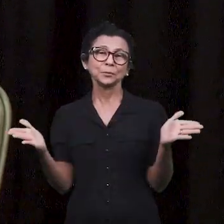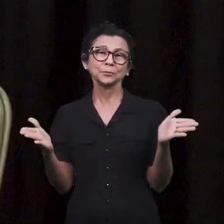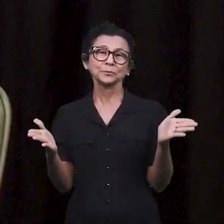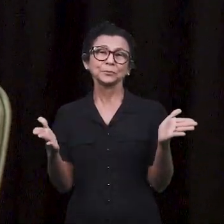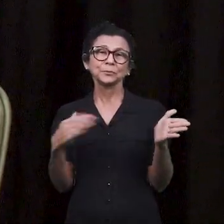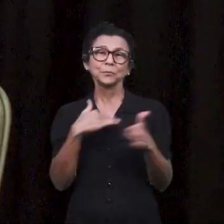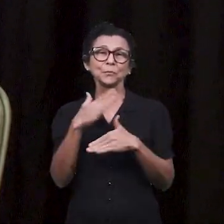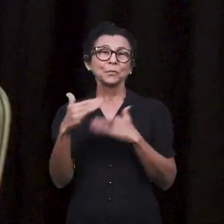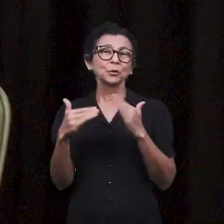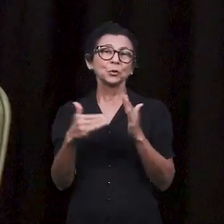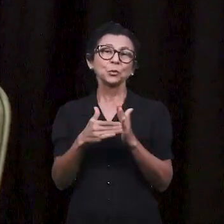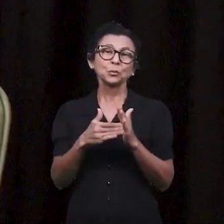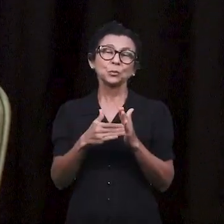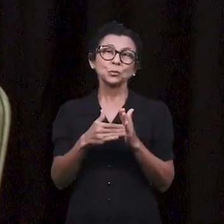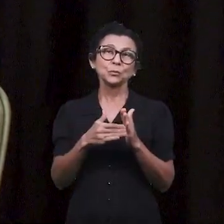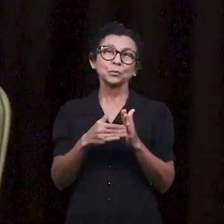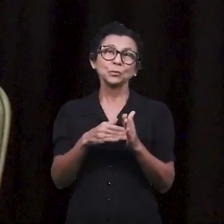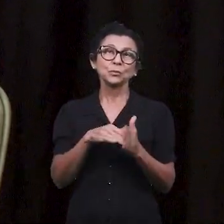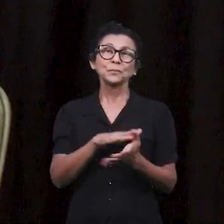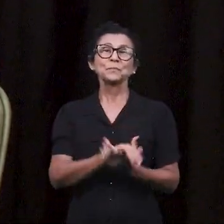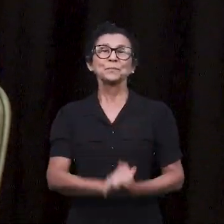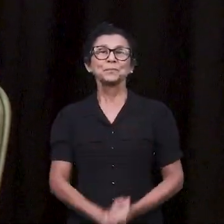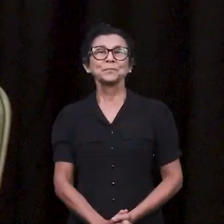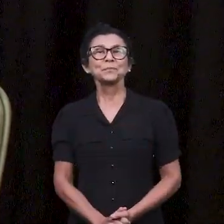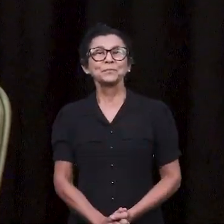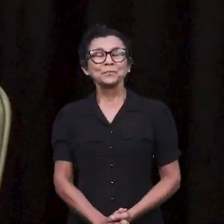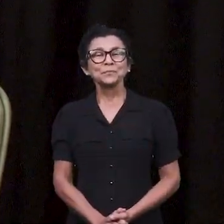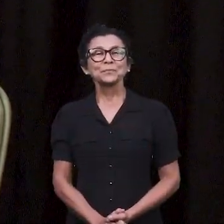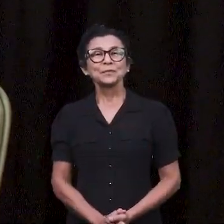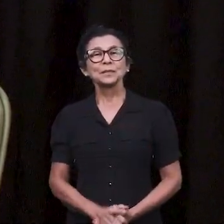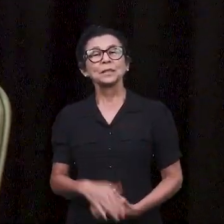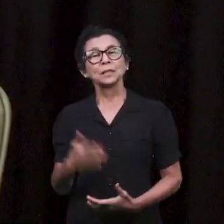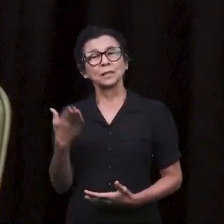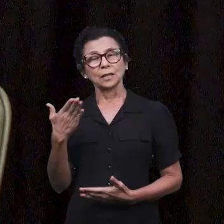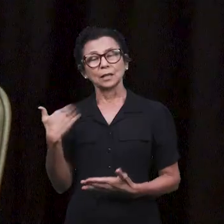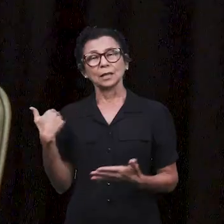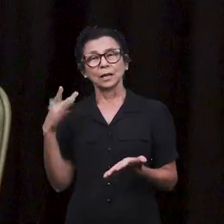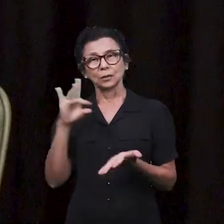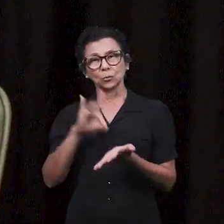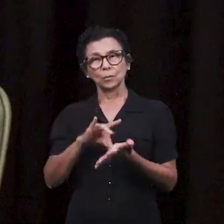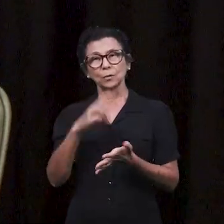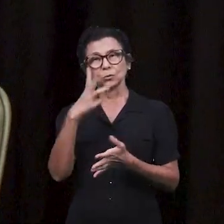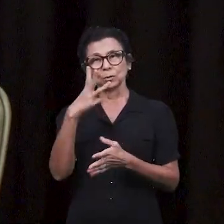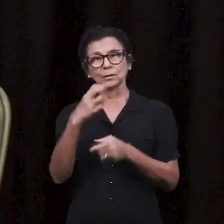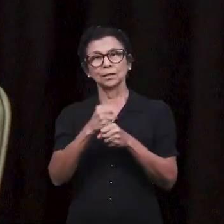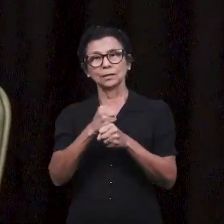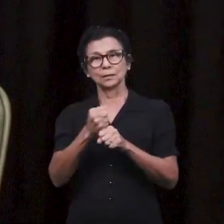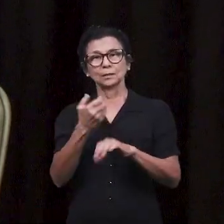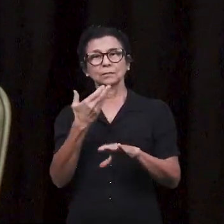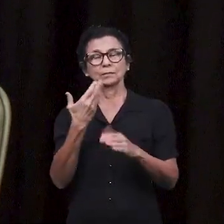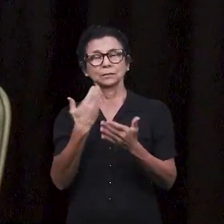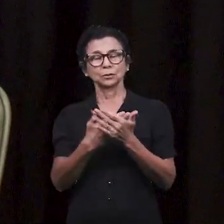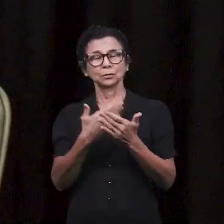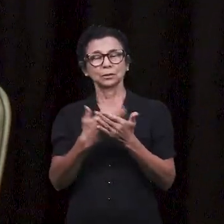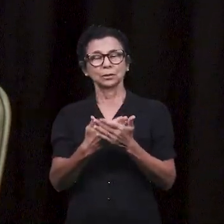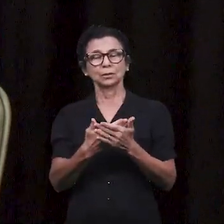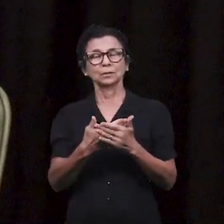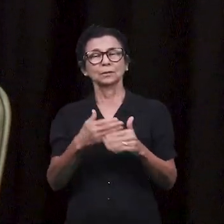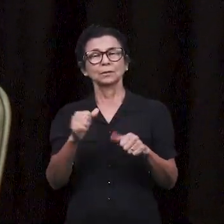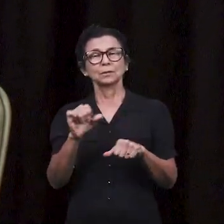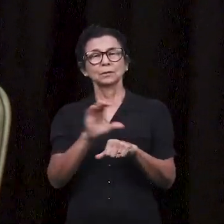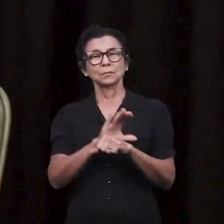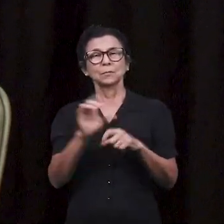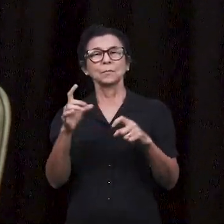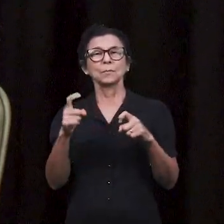pudesse, hoje em dia já estou 3 anos dentro do curso, mas eu ainda consigo me lembrar daquele momento onde o Senhor revelou e desde aquele